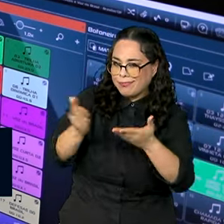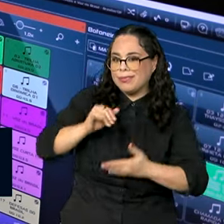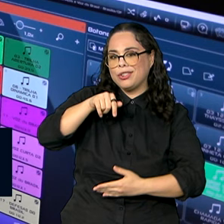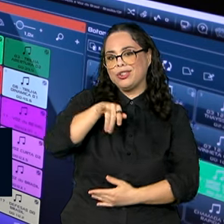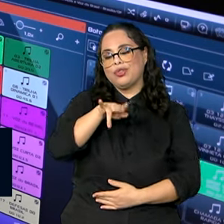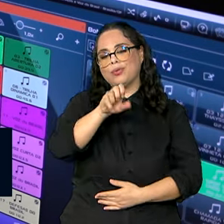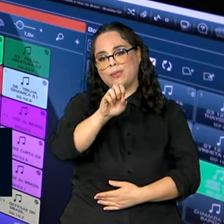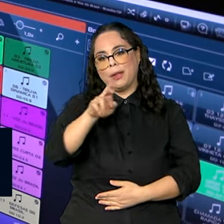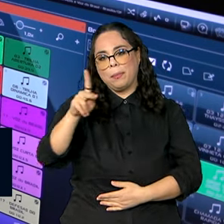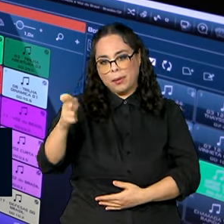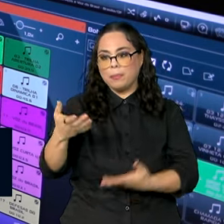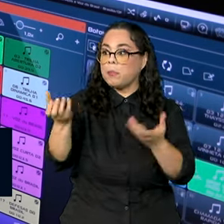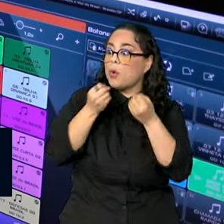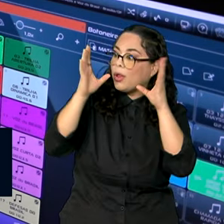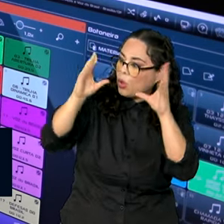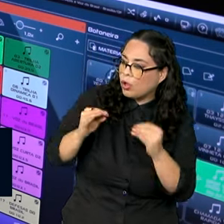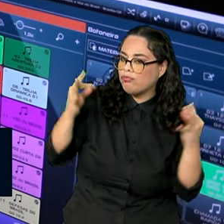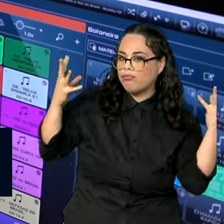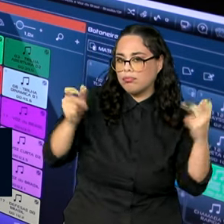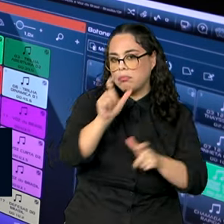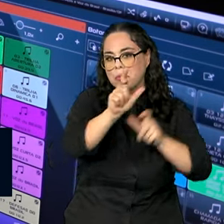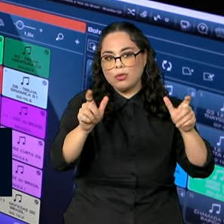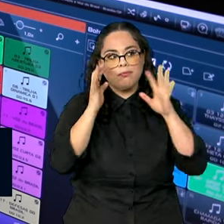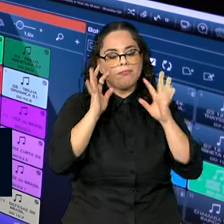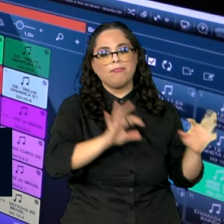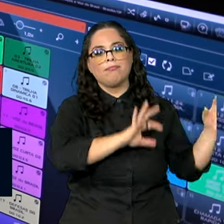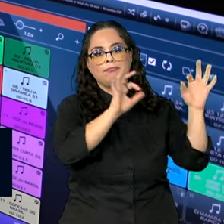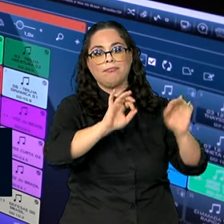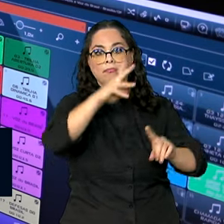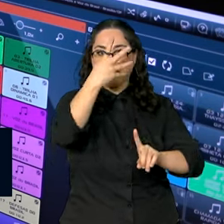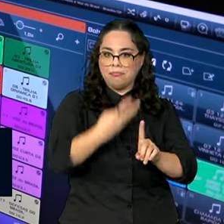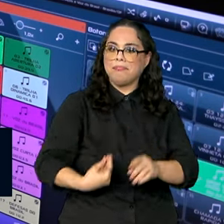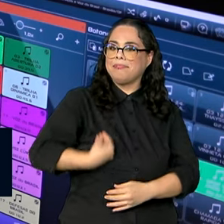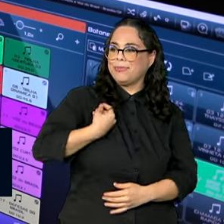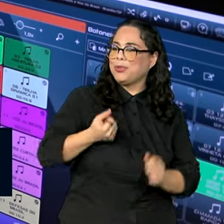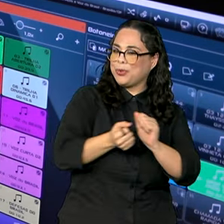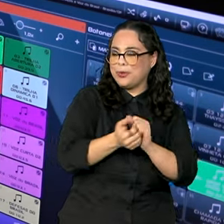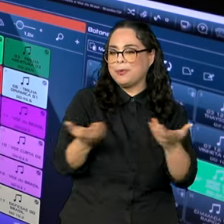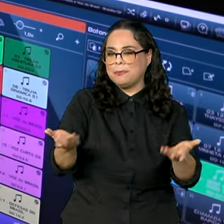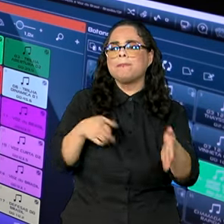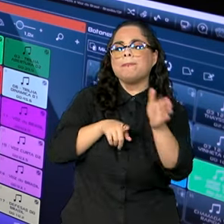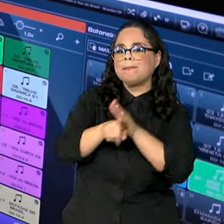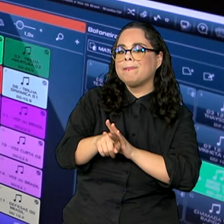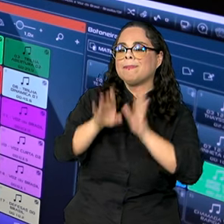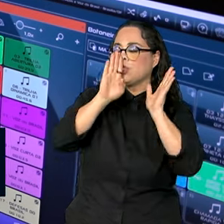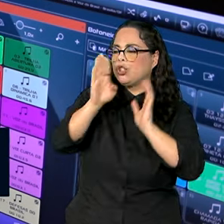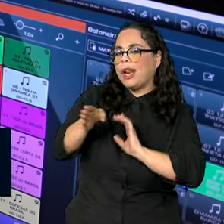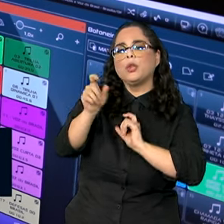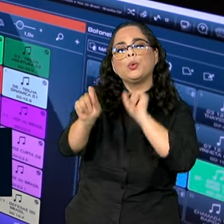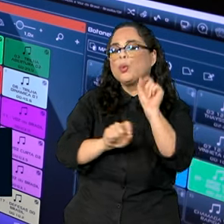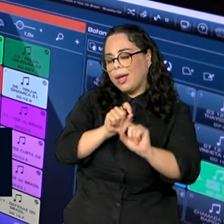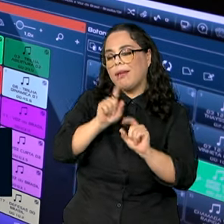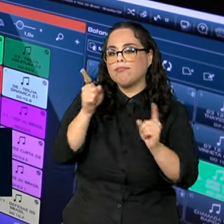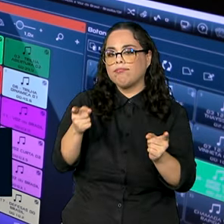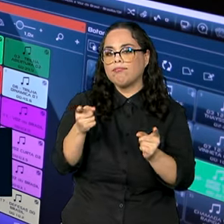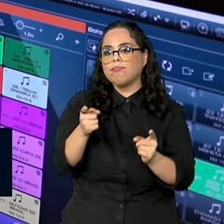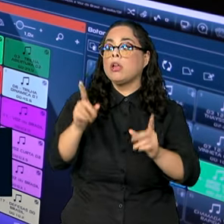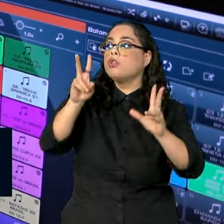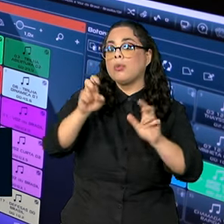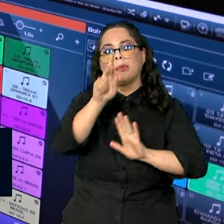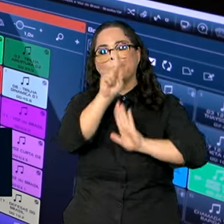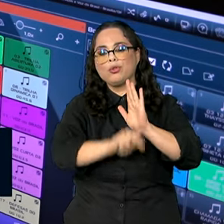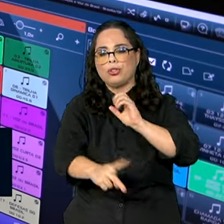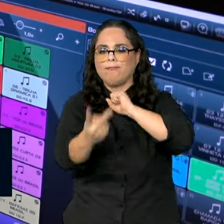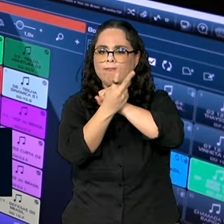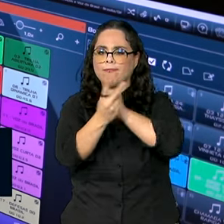a todos que nos assistem, que nos ouvem. É uma honra muito grande estar aqui com vocês. Tá ótimo. Secretário, vamos começar essa entrevista falando sobre esse projeto de